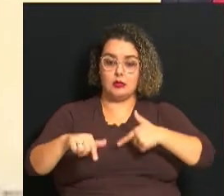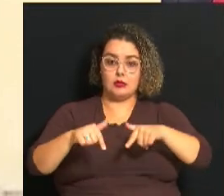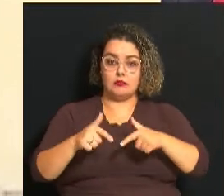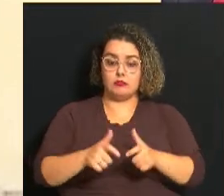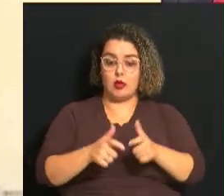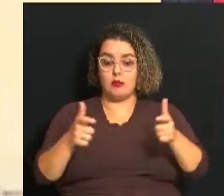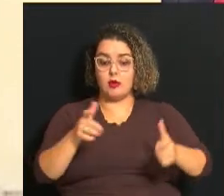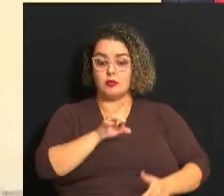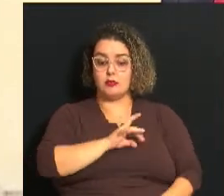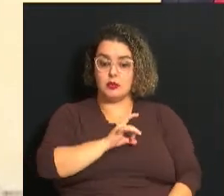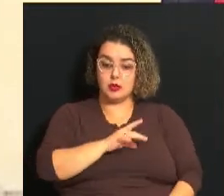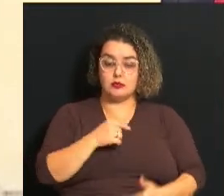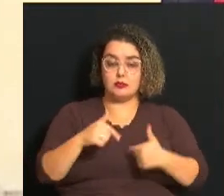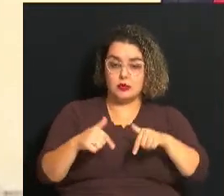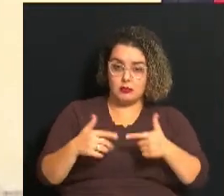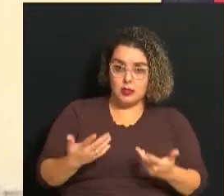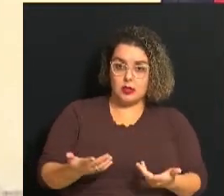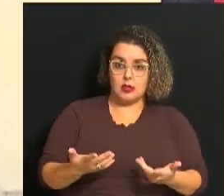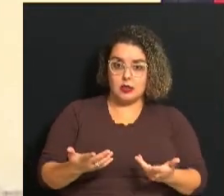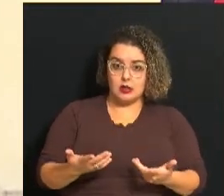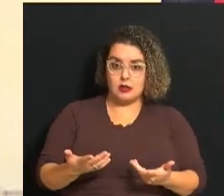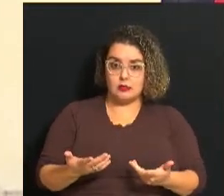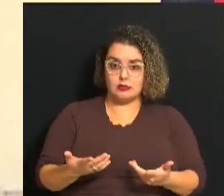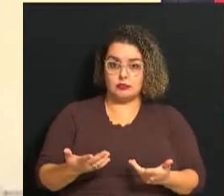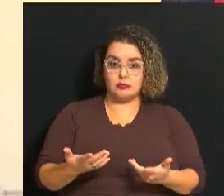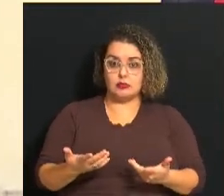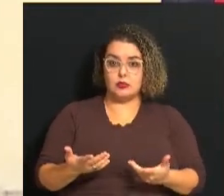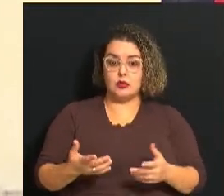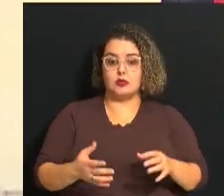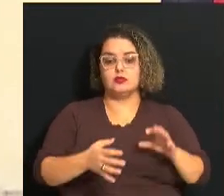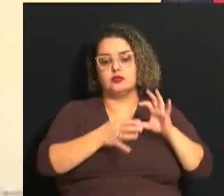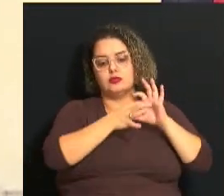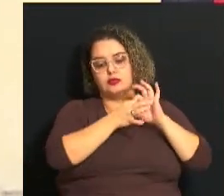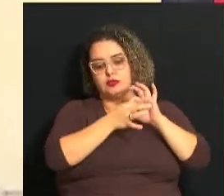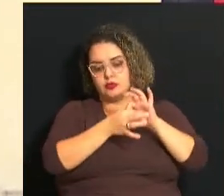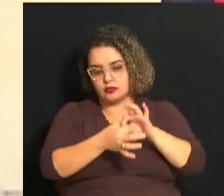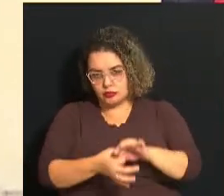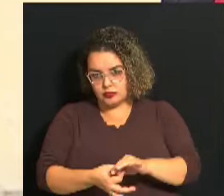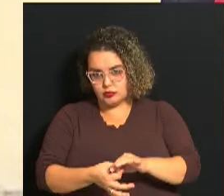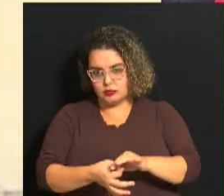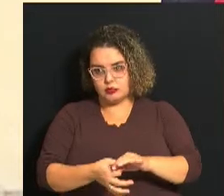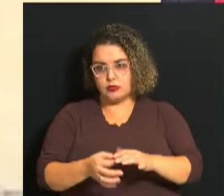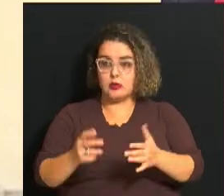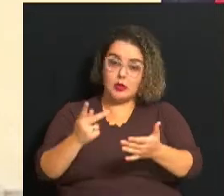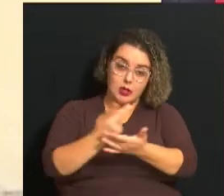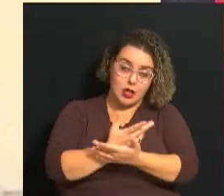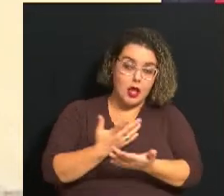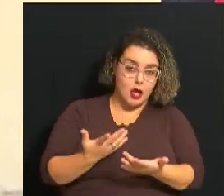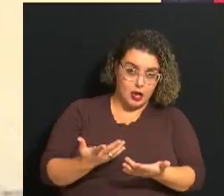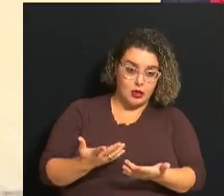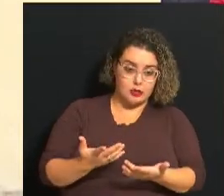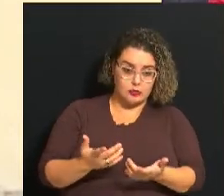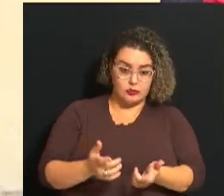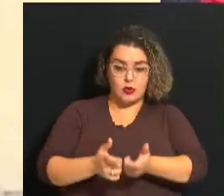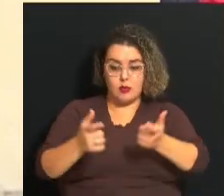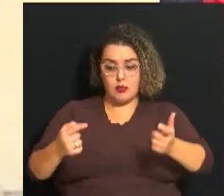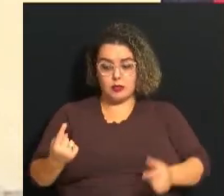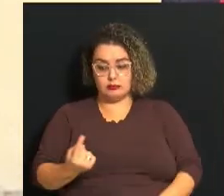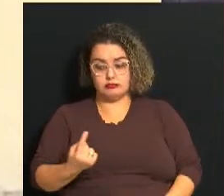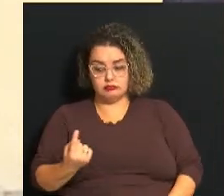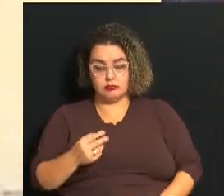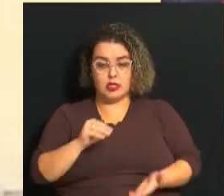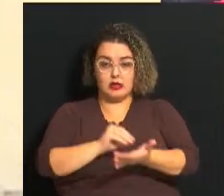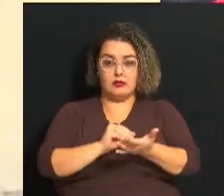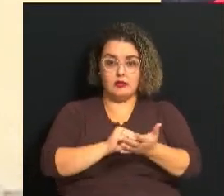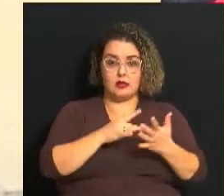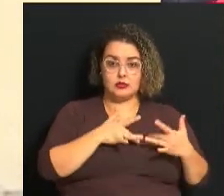medo do Trabalhador mas de modo contextualizado e inequívoco né o aumento do individualismo e da falta de